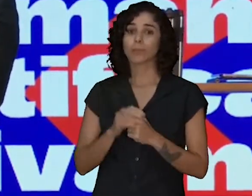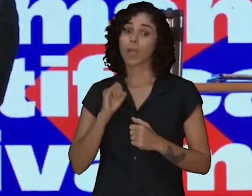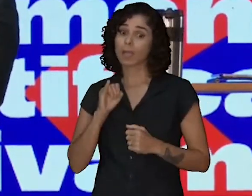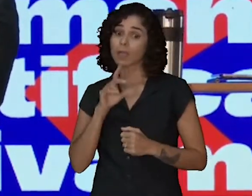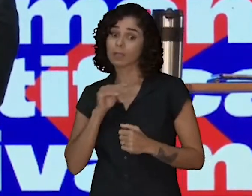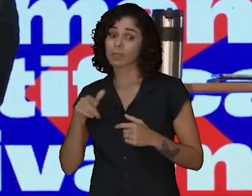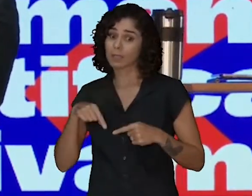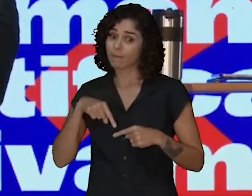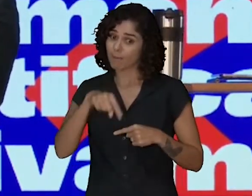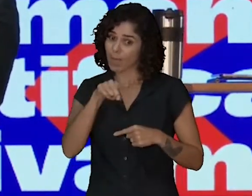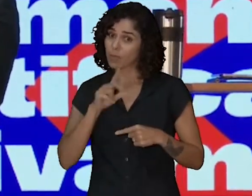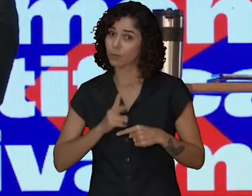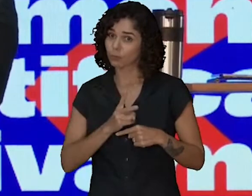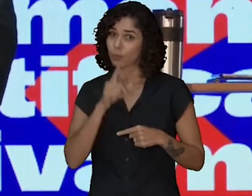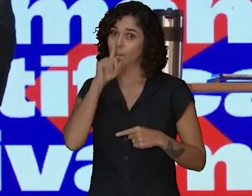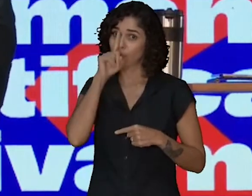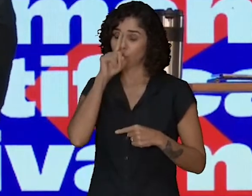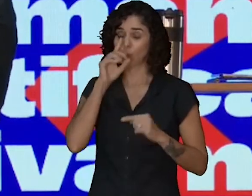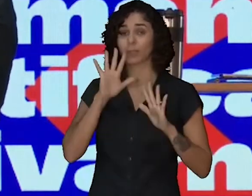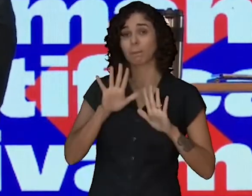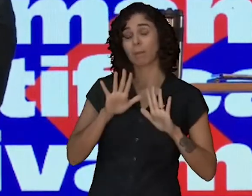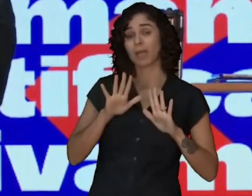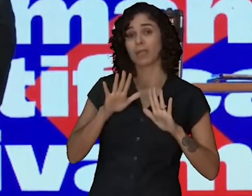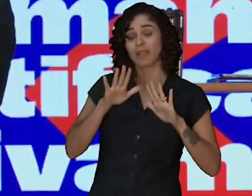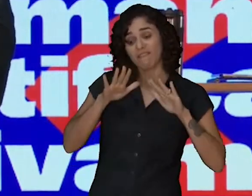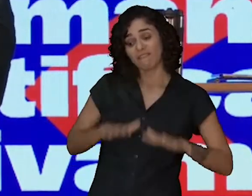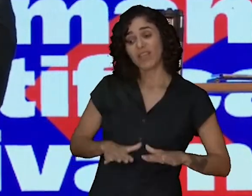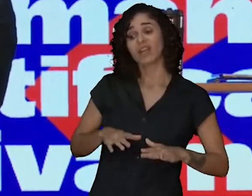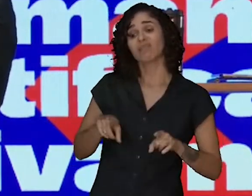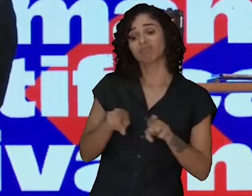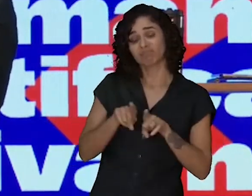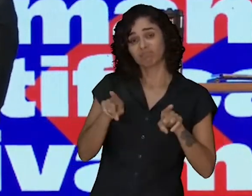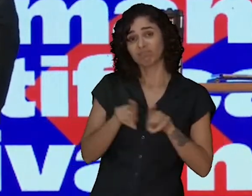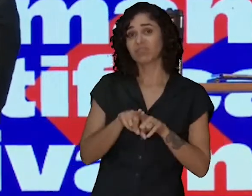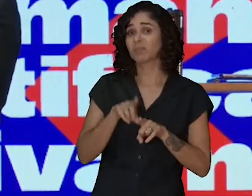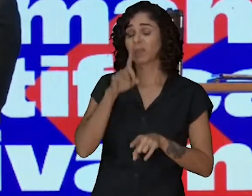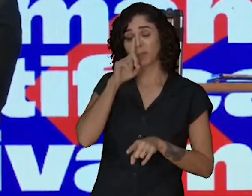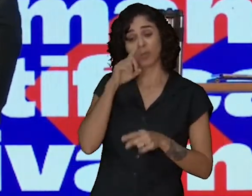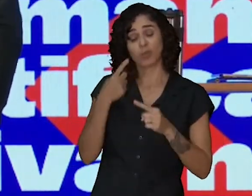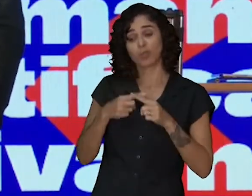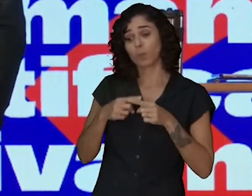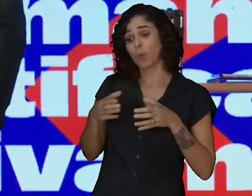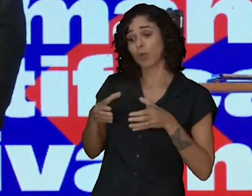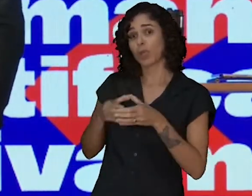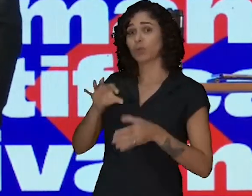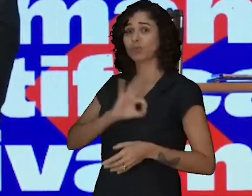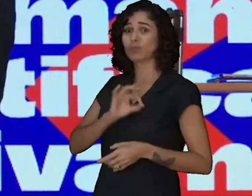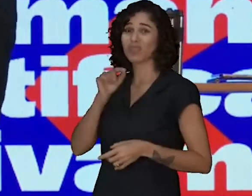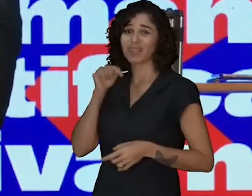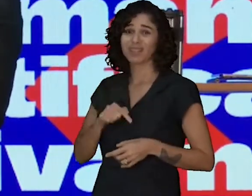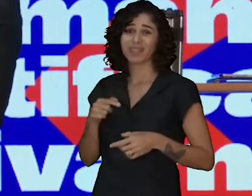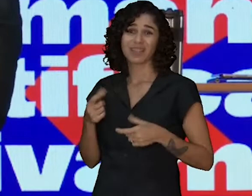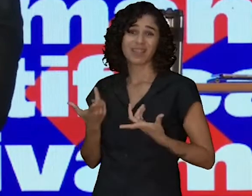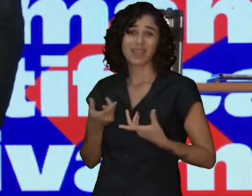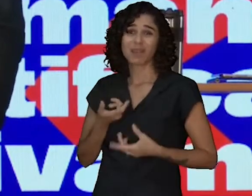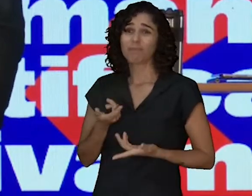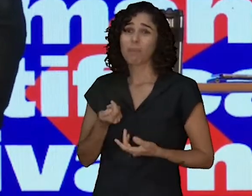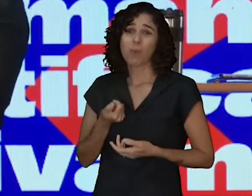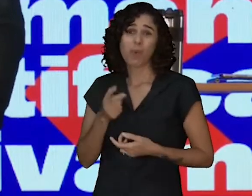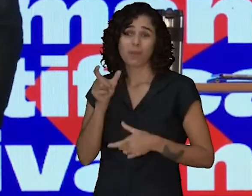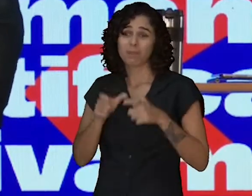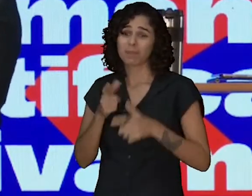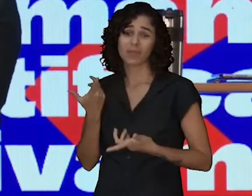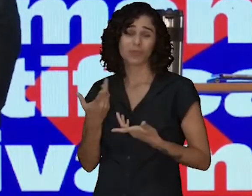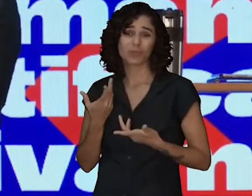perigoso. Mas se vocês ficarem também, porque nosso grupo aqui é muito pequeno, se eles vierem, a gente não tem